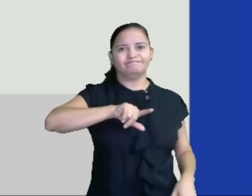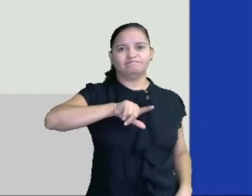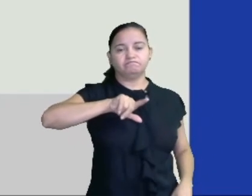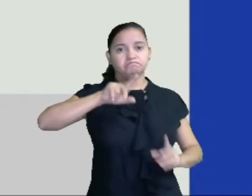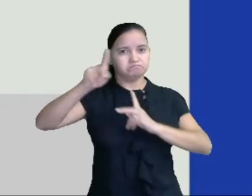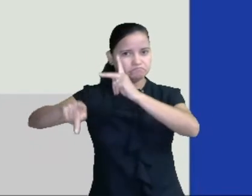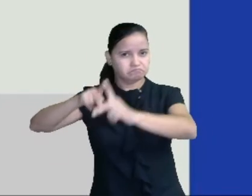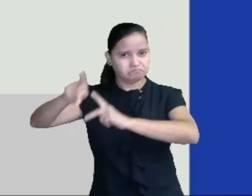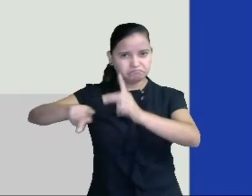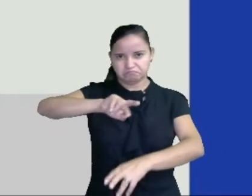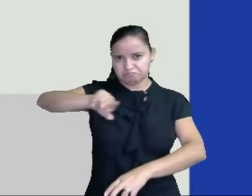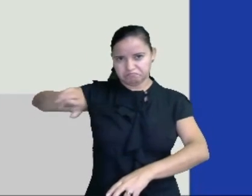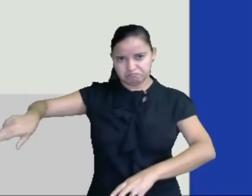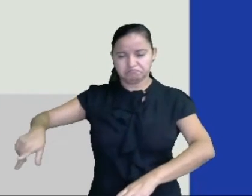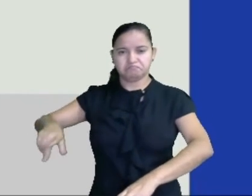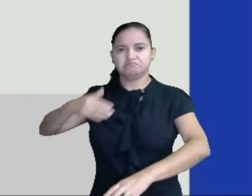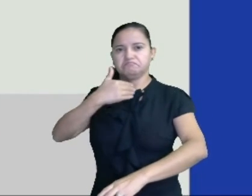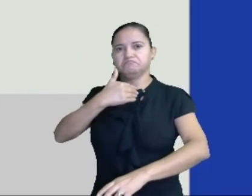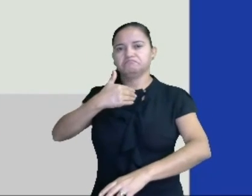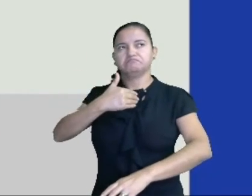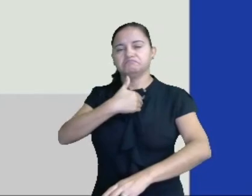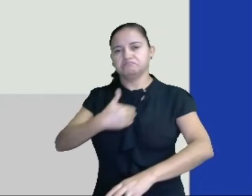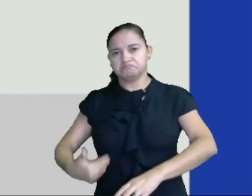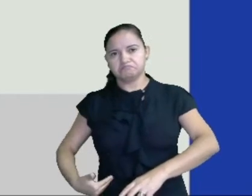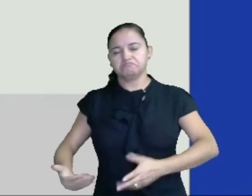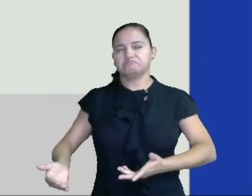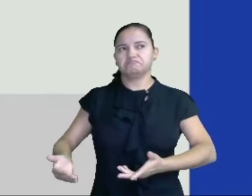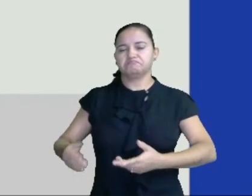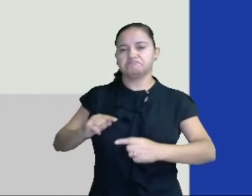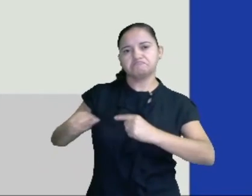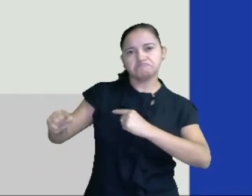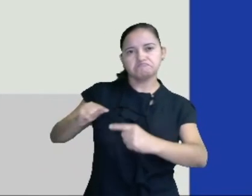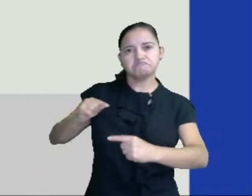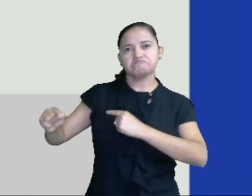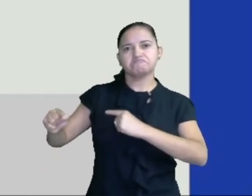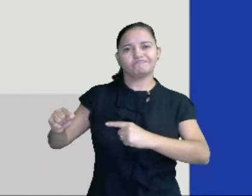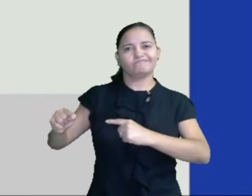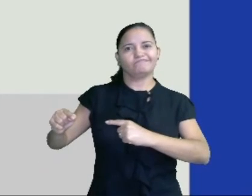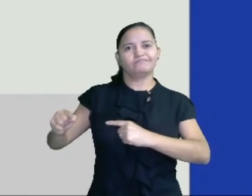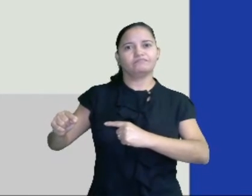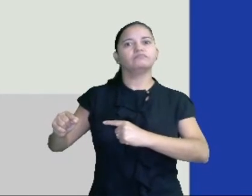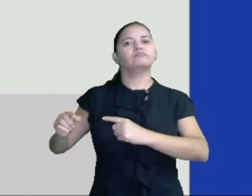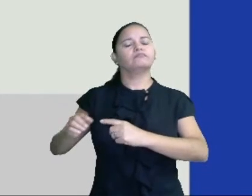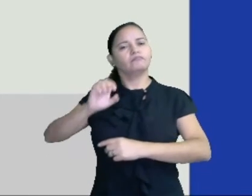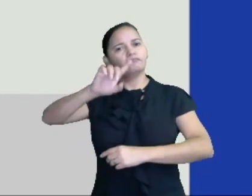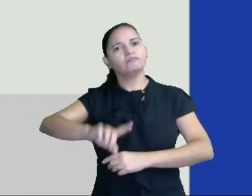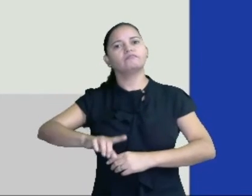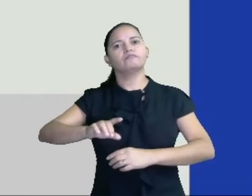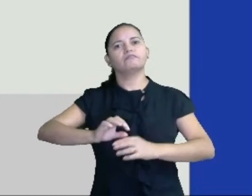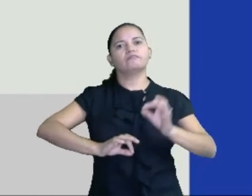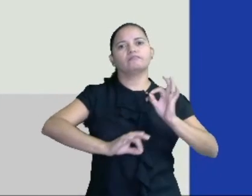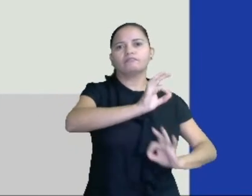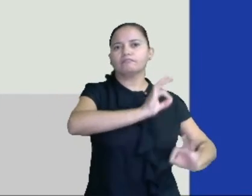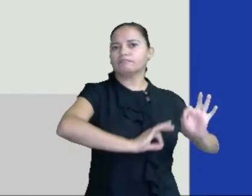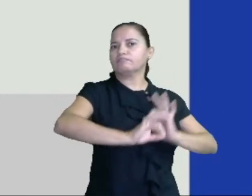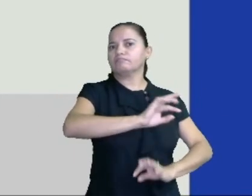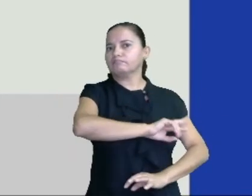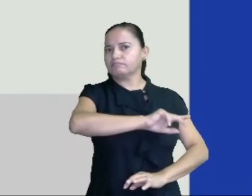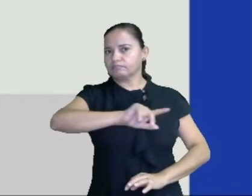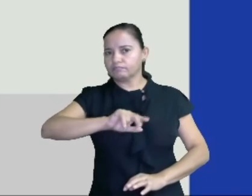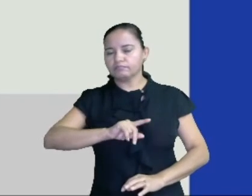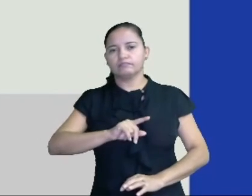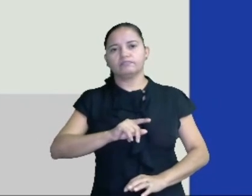A Núbia, outra sociedade, outra civilização que a gente vai mencionar, pessoal, para destacar